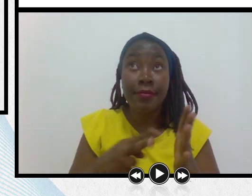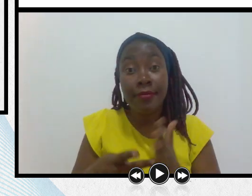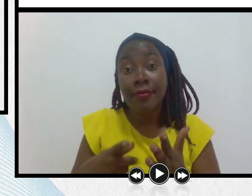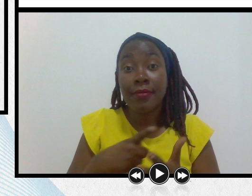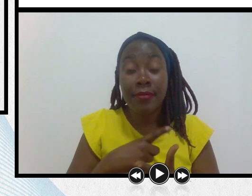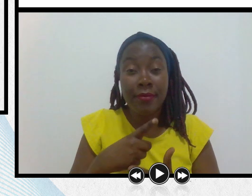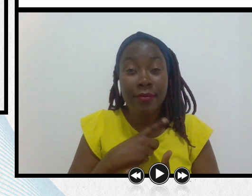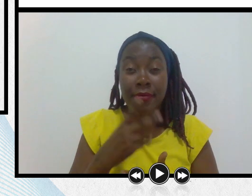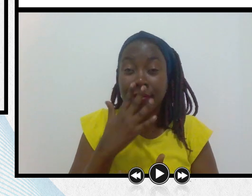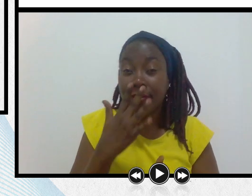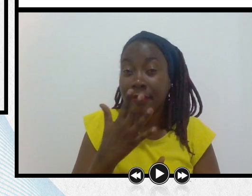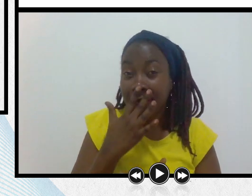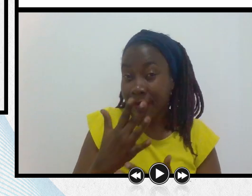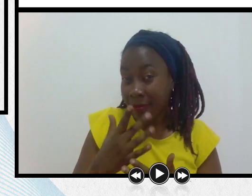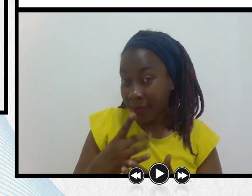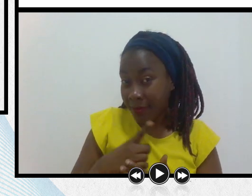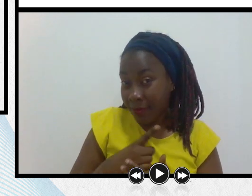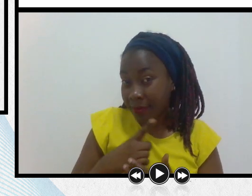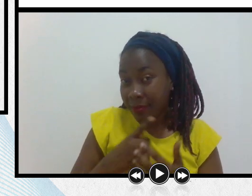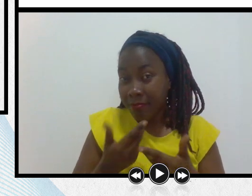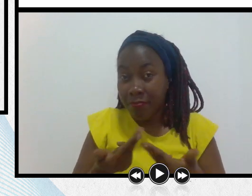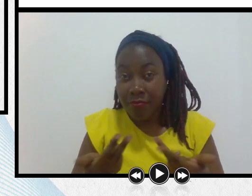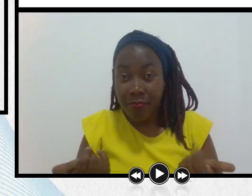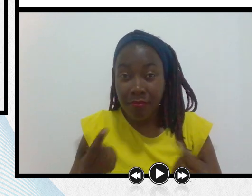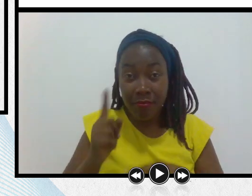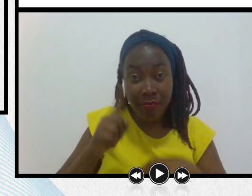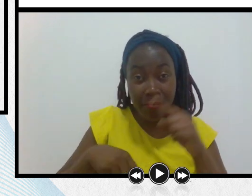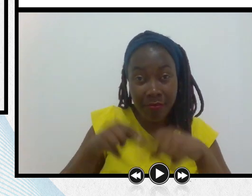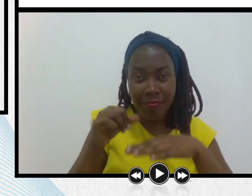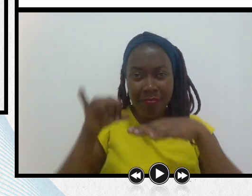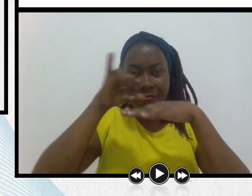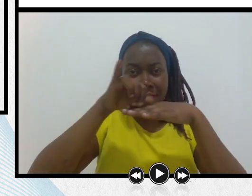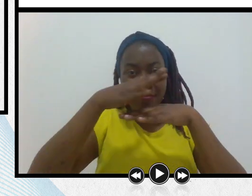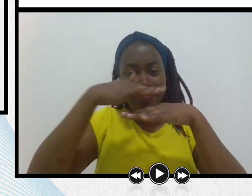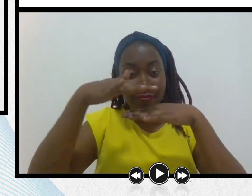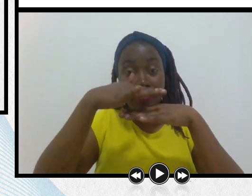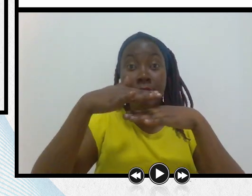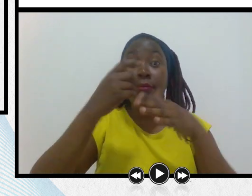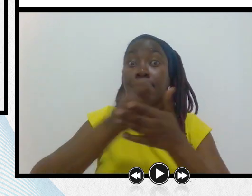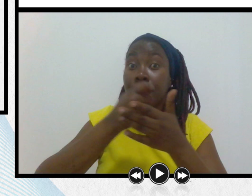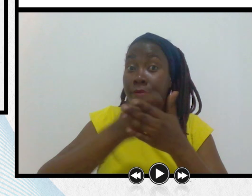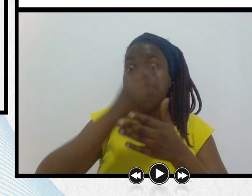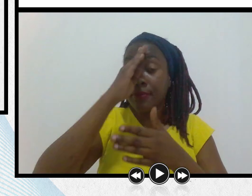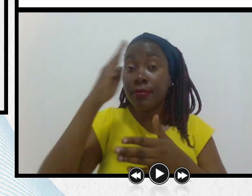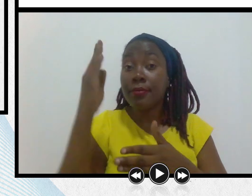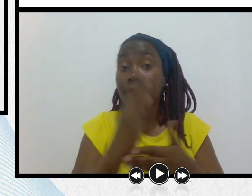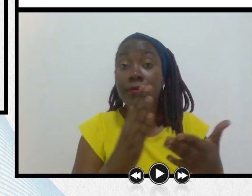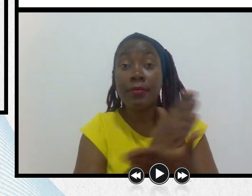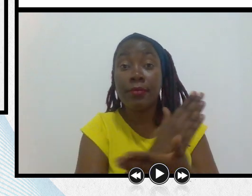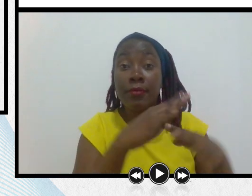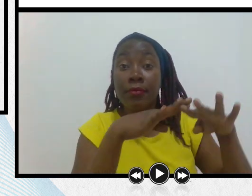uma cor, tem algum tipo de material suspenso, aí ela tem que passar por algum tipo